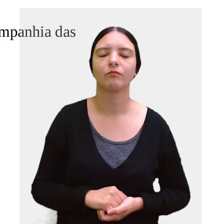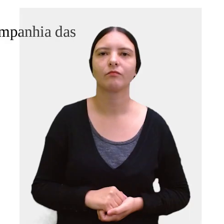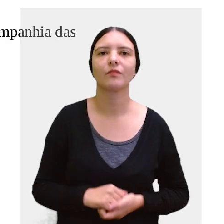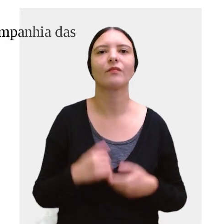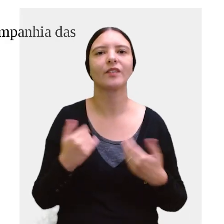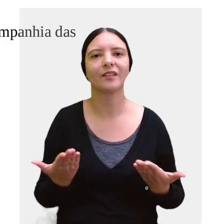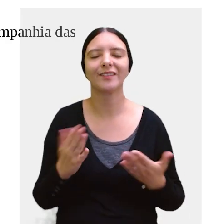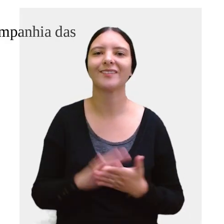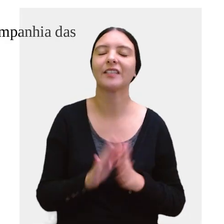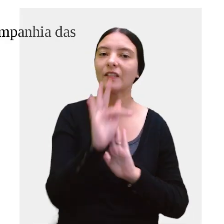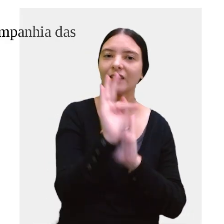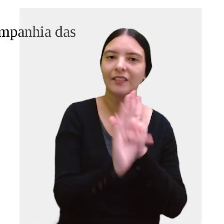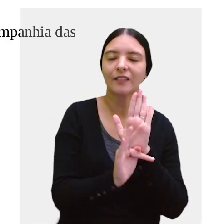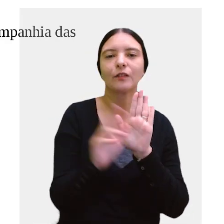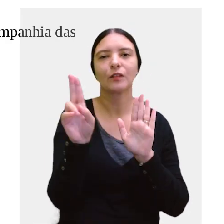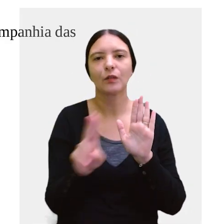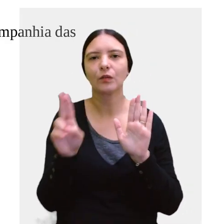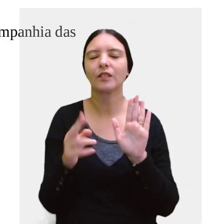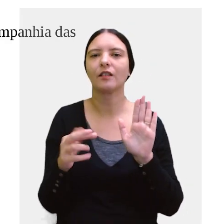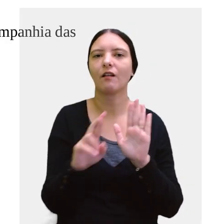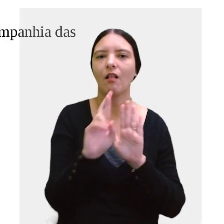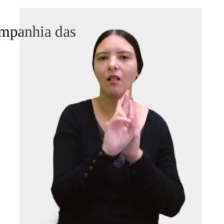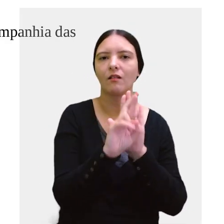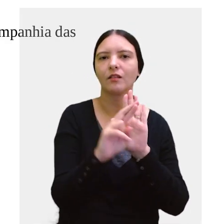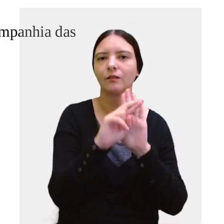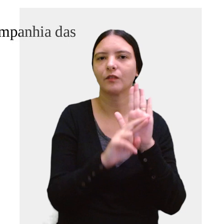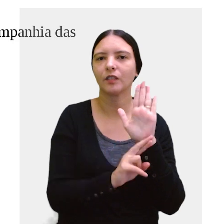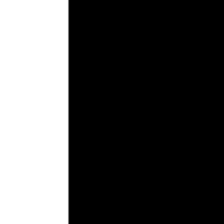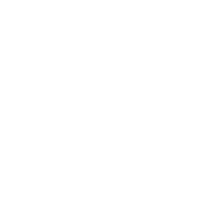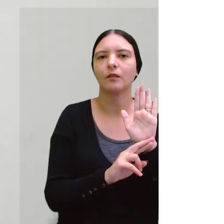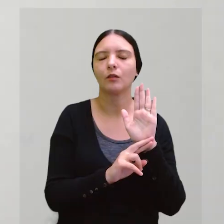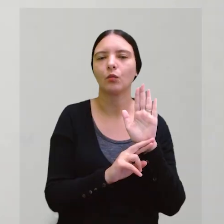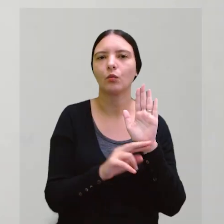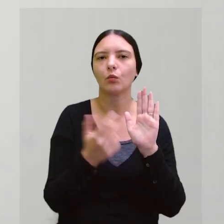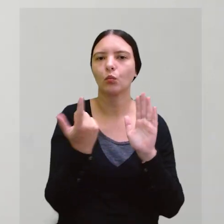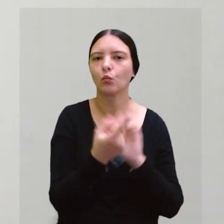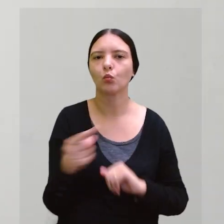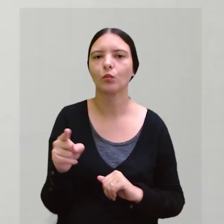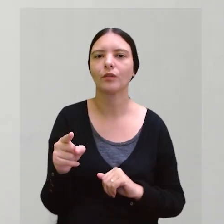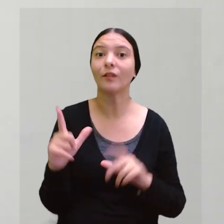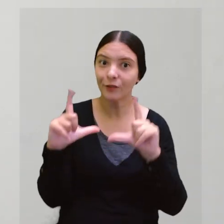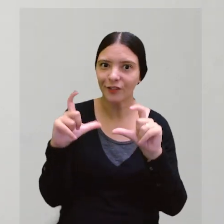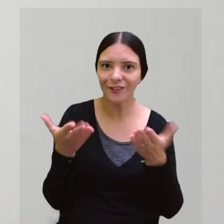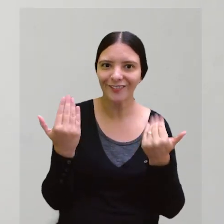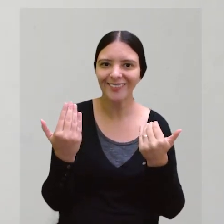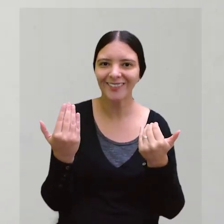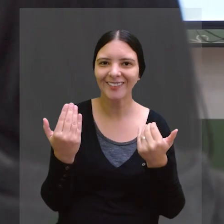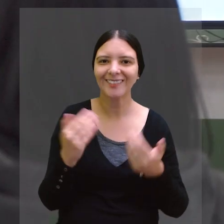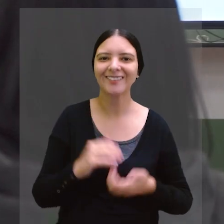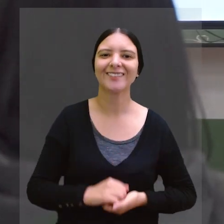Então, era isso, esses são os textos que eu utilizei, tá? Só a referência. Pode passar o último, professor. Então, vamos tirar uma foto?